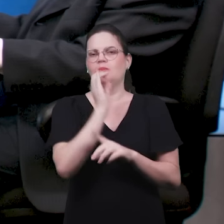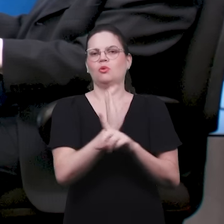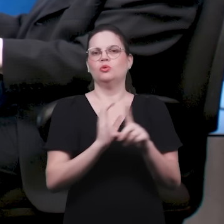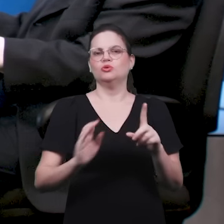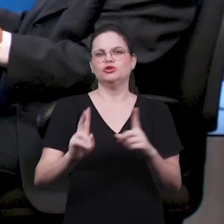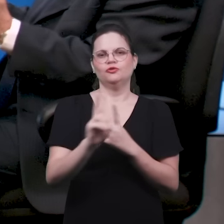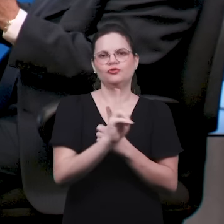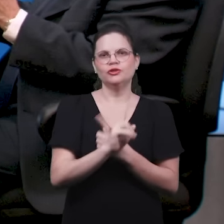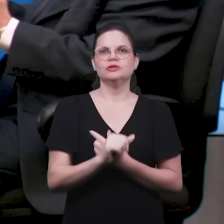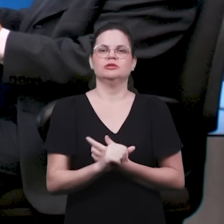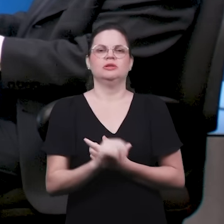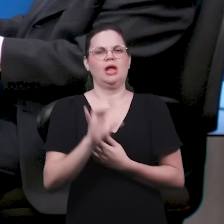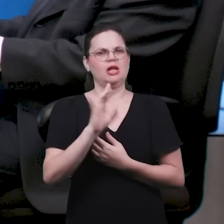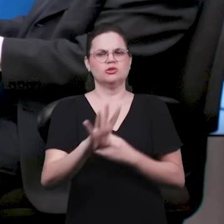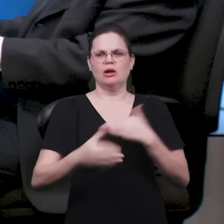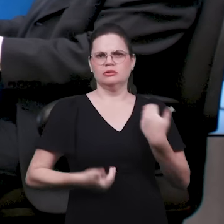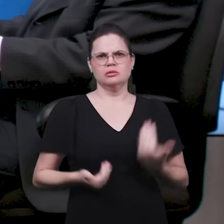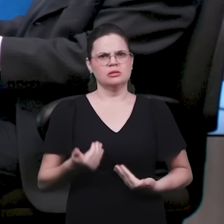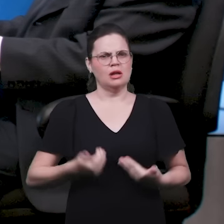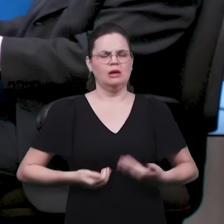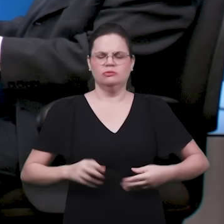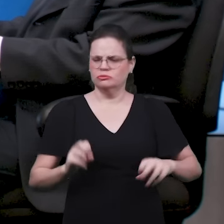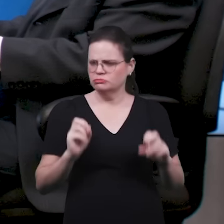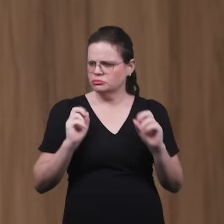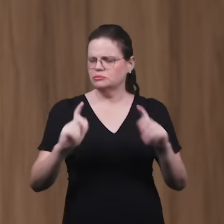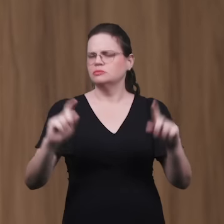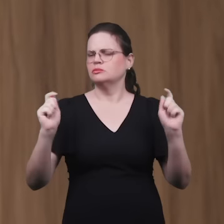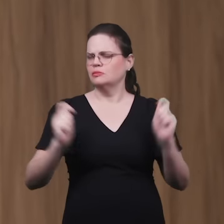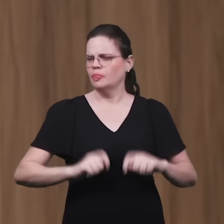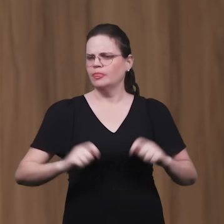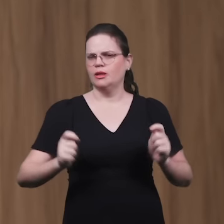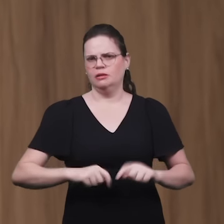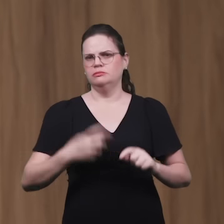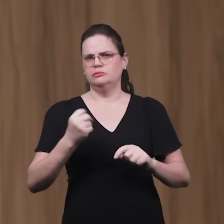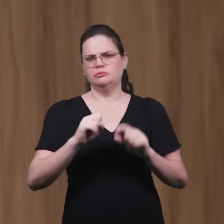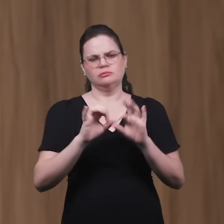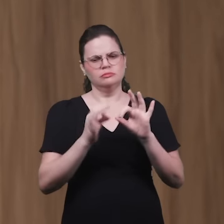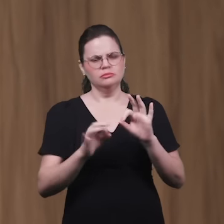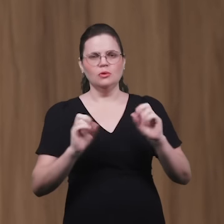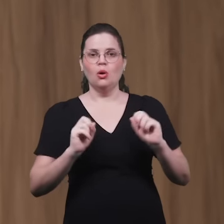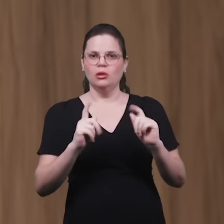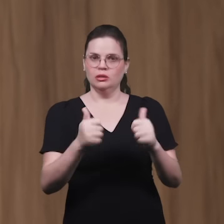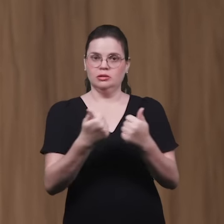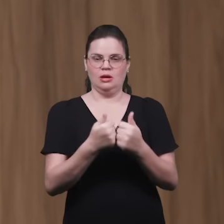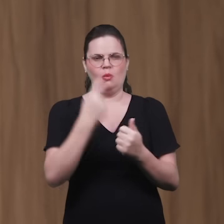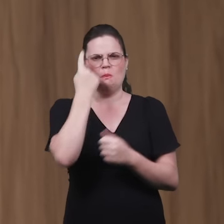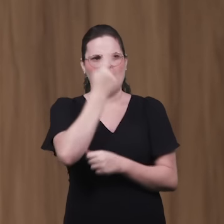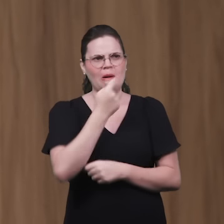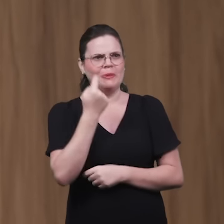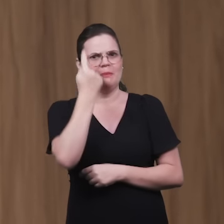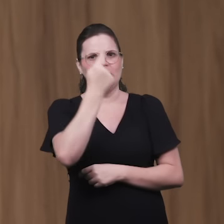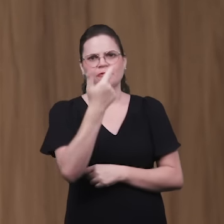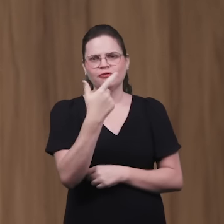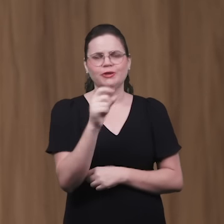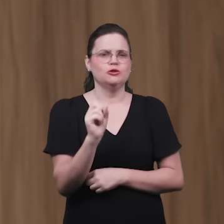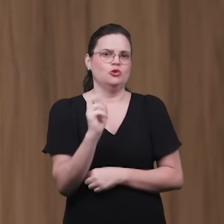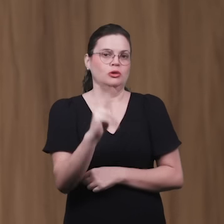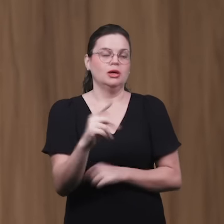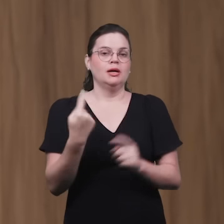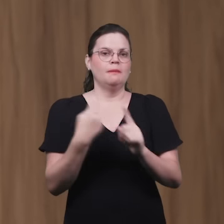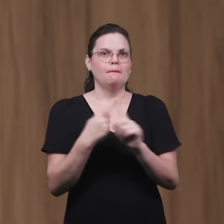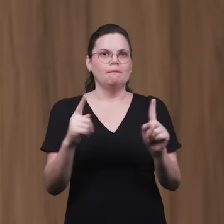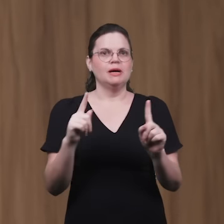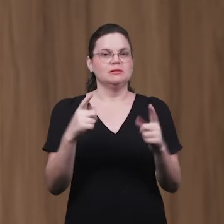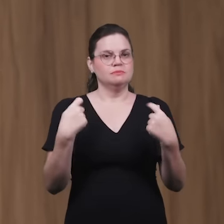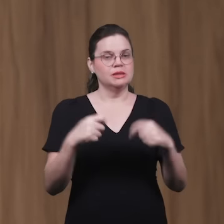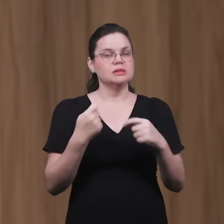vezes uma vigília tem só os irmãos da igreja, e aí se prolongar muito, tudo bem. Mas, mesmo assim, tem alguns aspectos